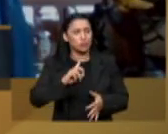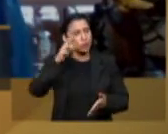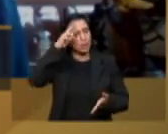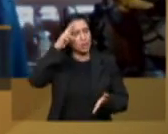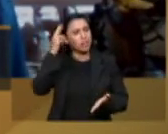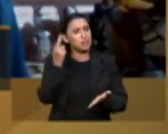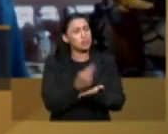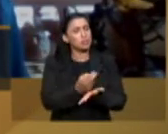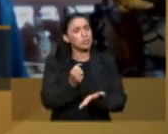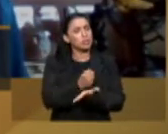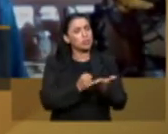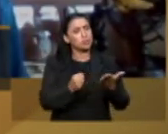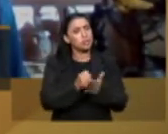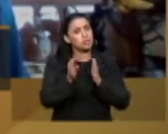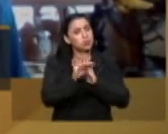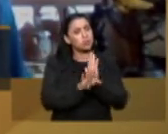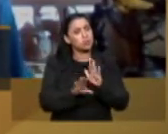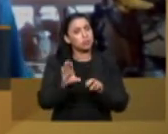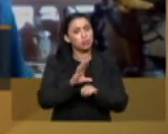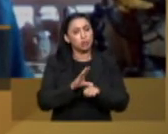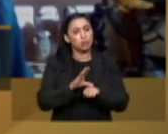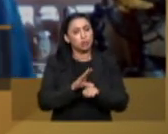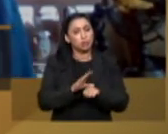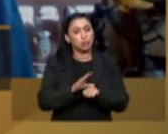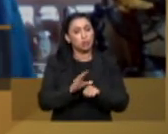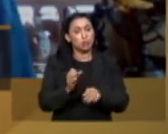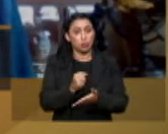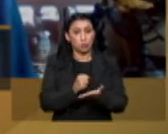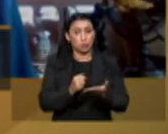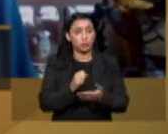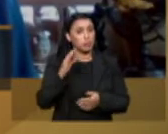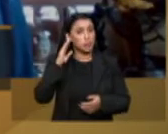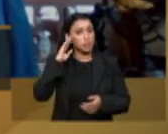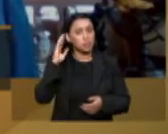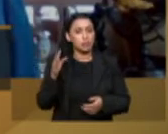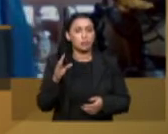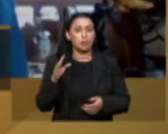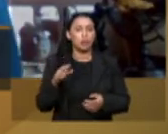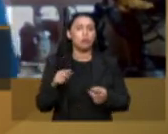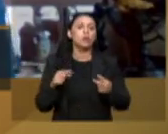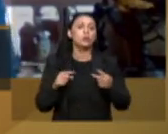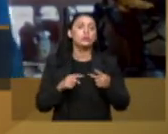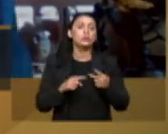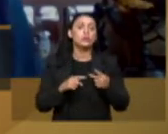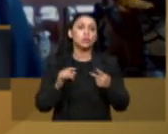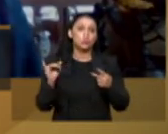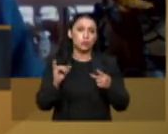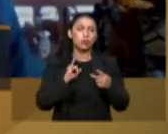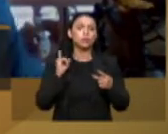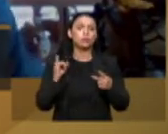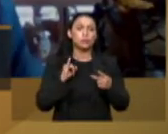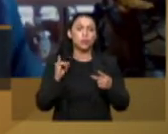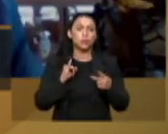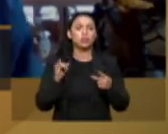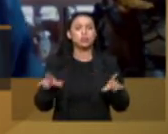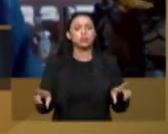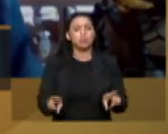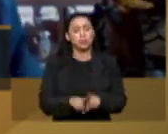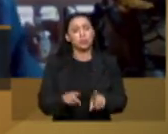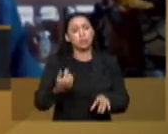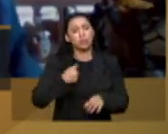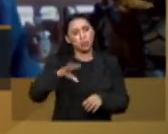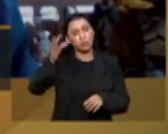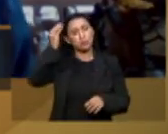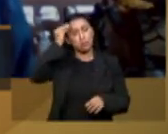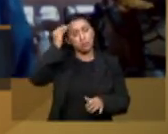bases do texto constitucional. Esse é um principal ponto. Segundo ponto importantíssimo que entendo